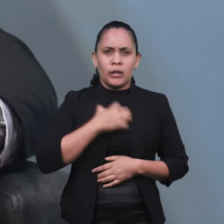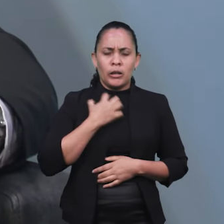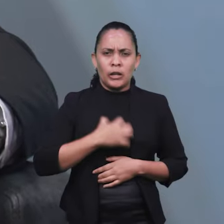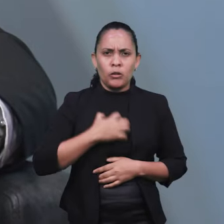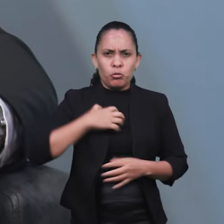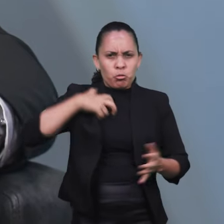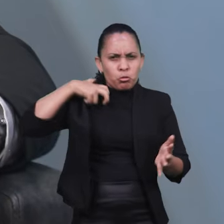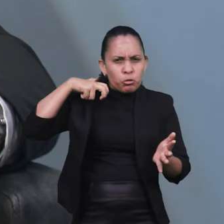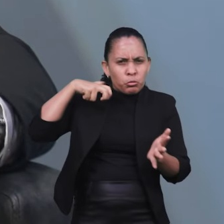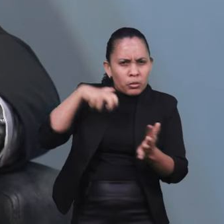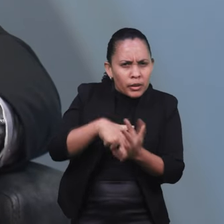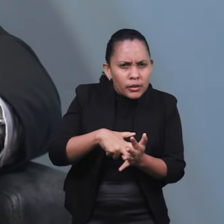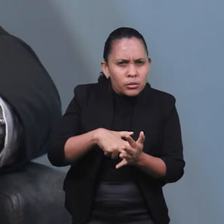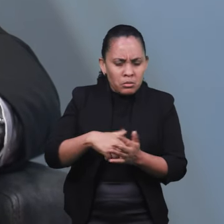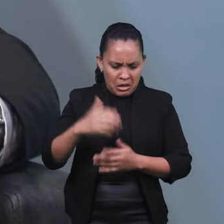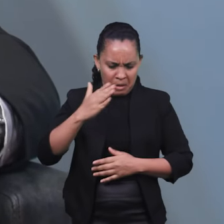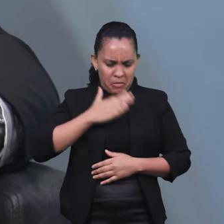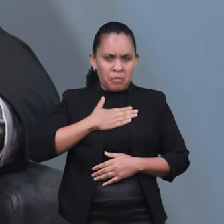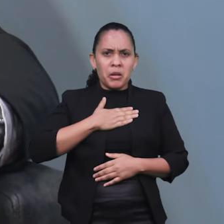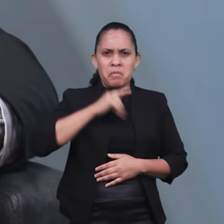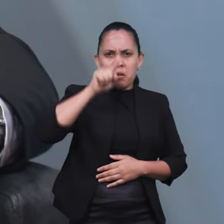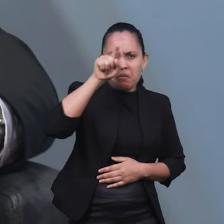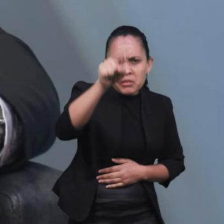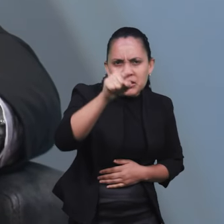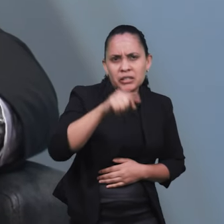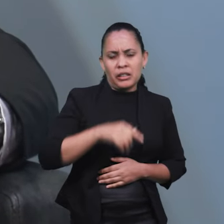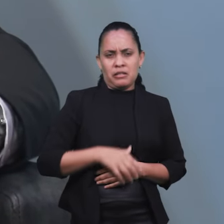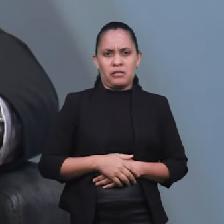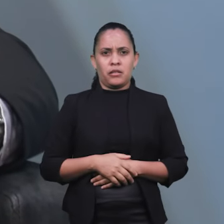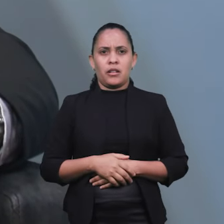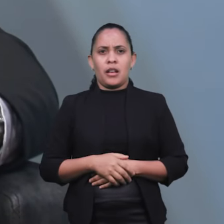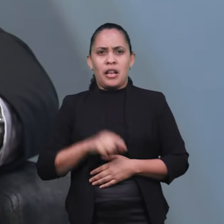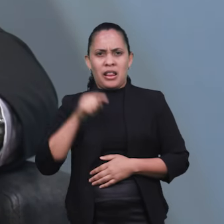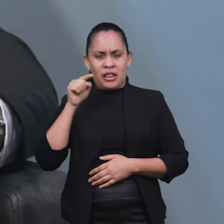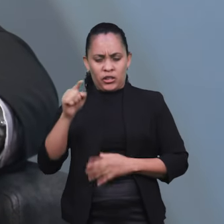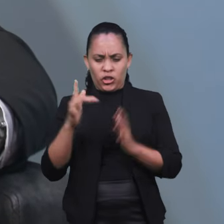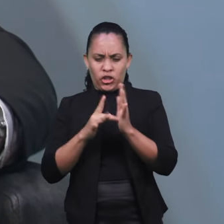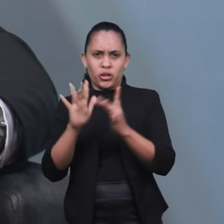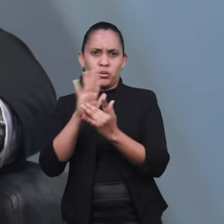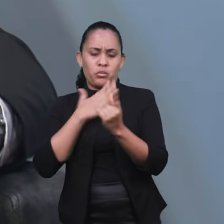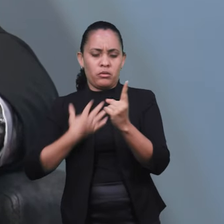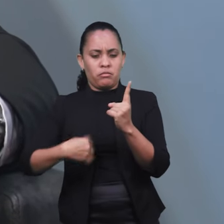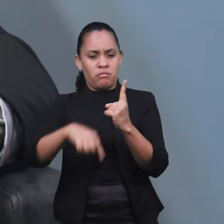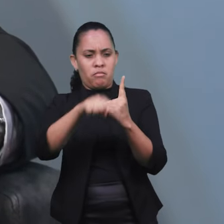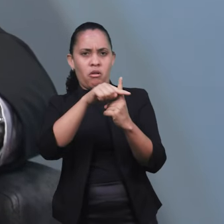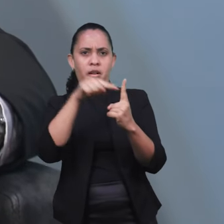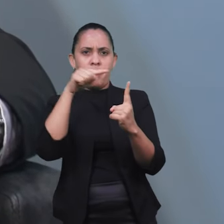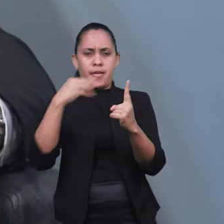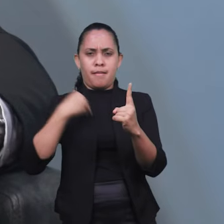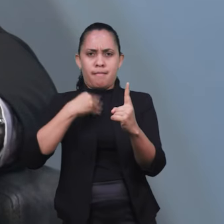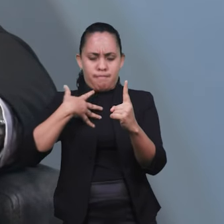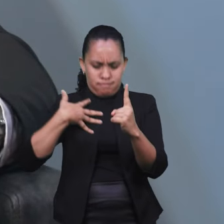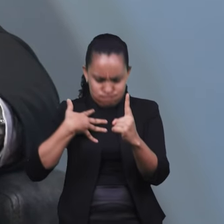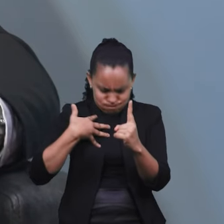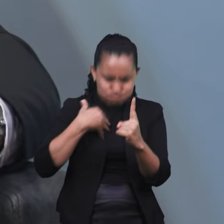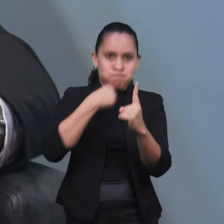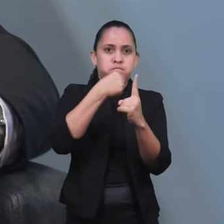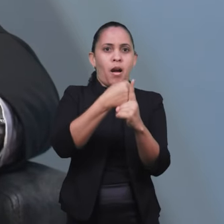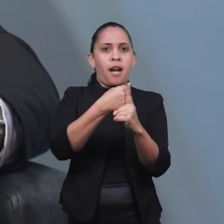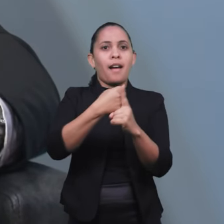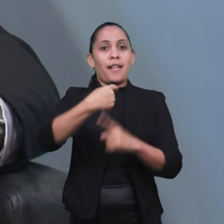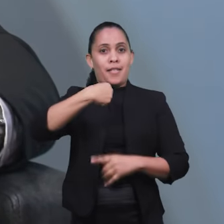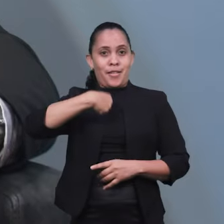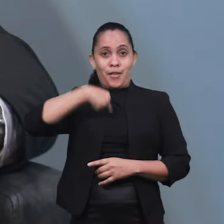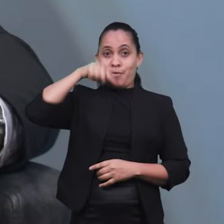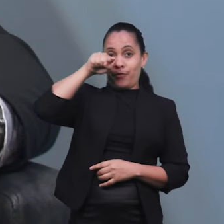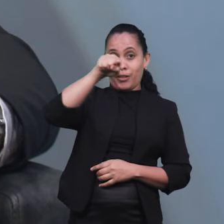bebeu. O cálice de amargor do vinagre que era para mim e para você, naquela morte de cruz, Jesus bebeu. Então eu